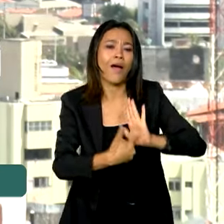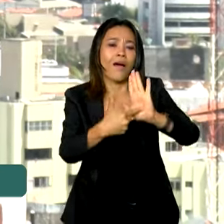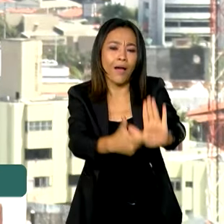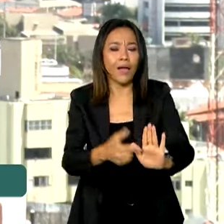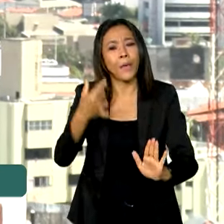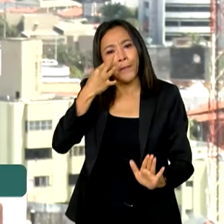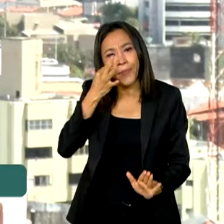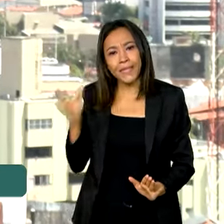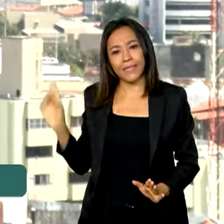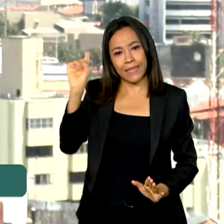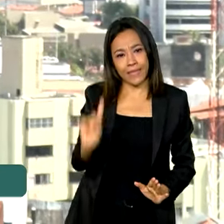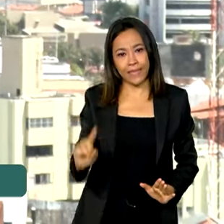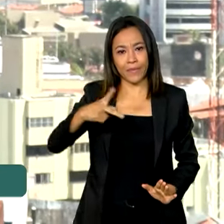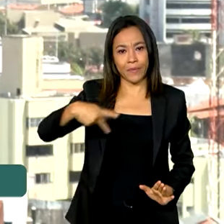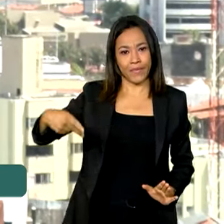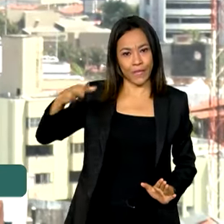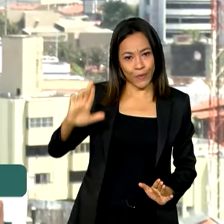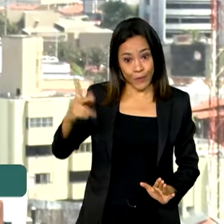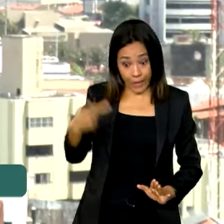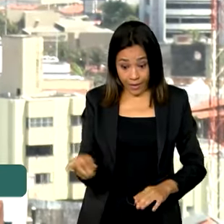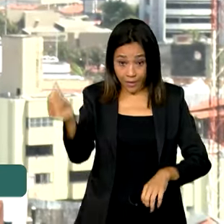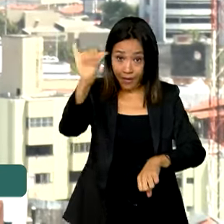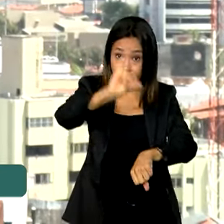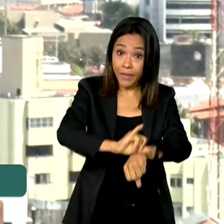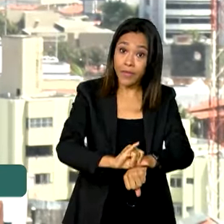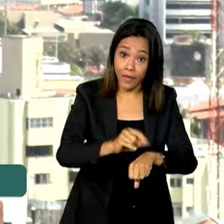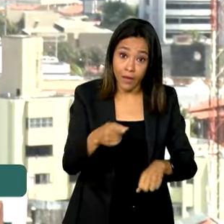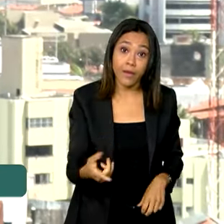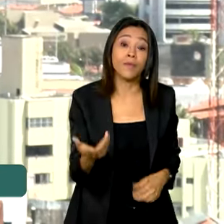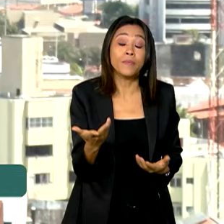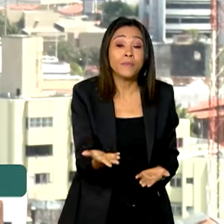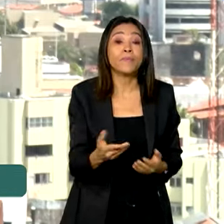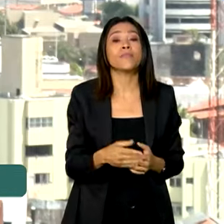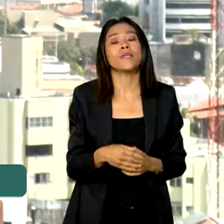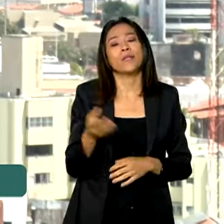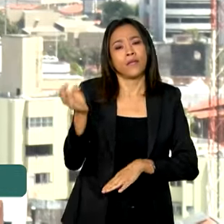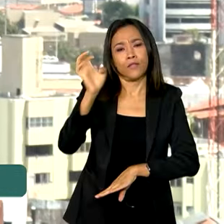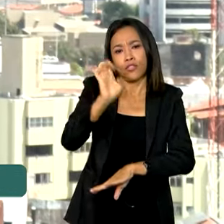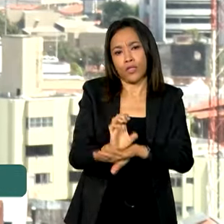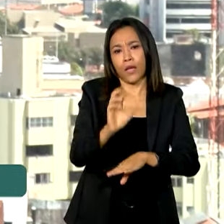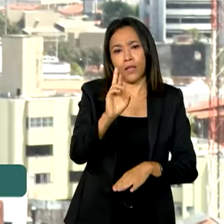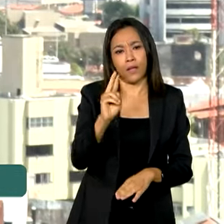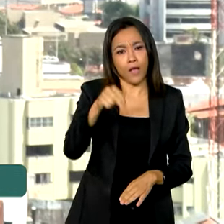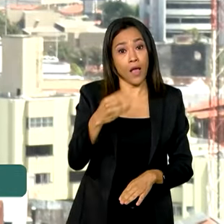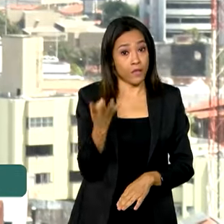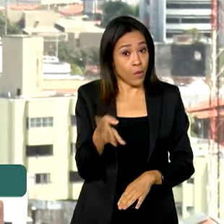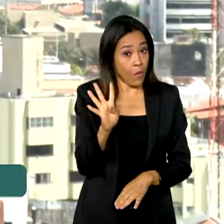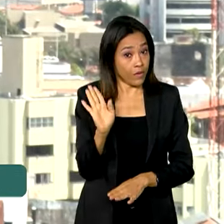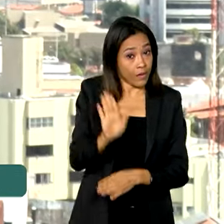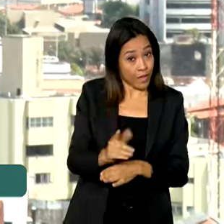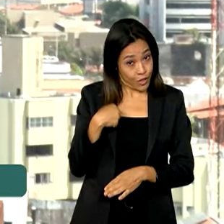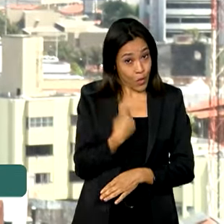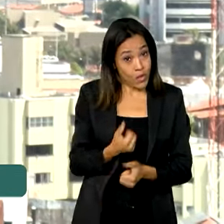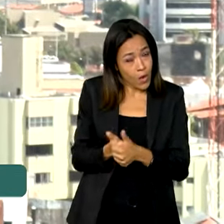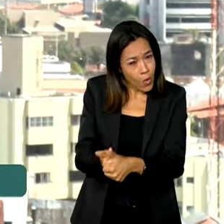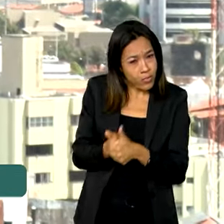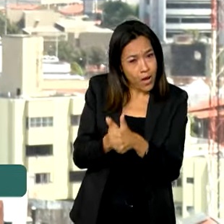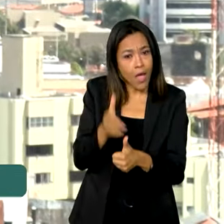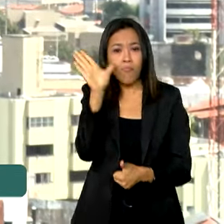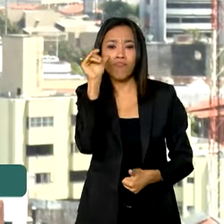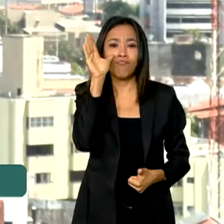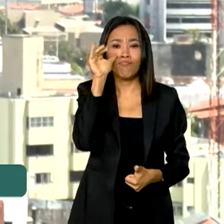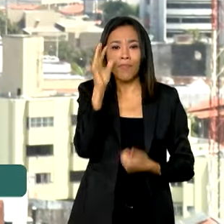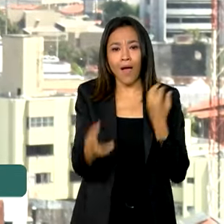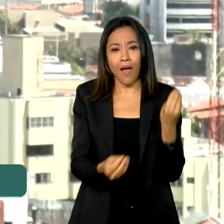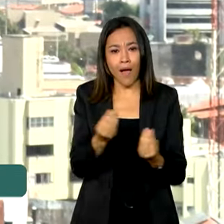participação do presidente Lula aqui em Natal, capital do Rio Grande do Norte, às 16h. E a gente continua por aqui acompanhando essa movimentação da